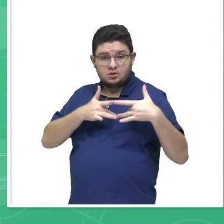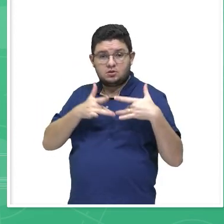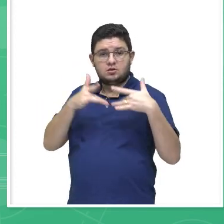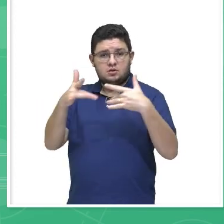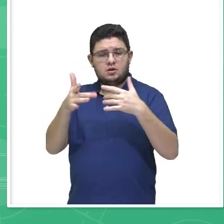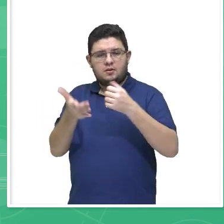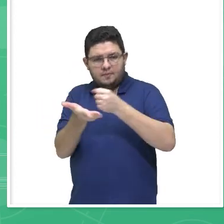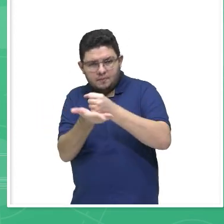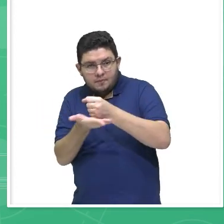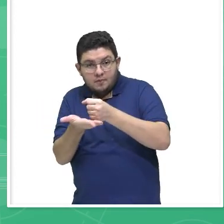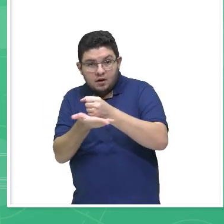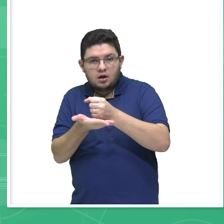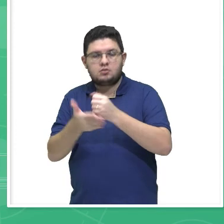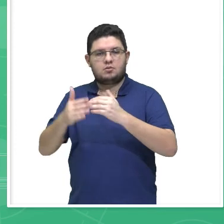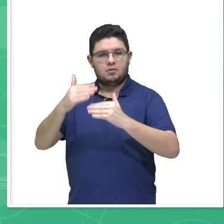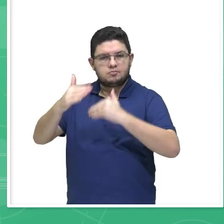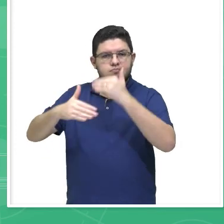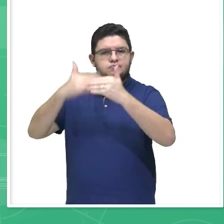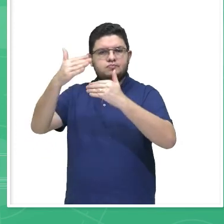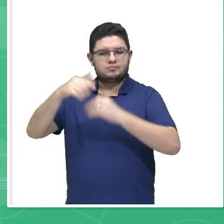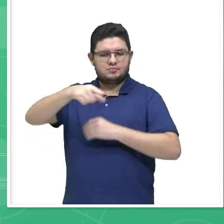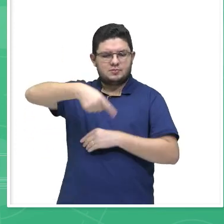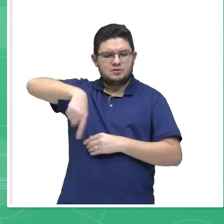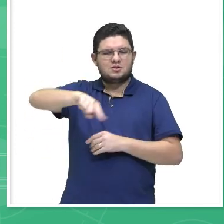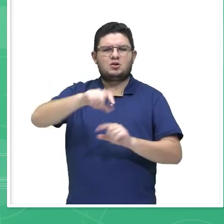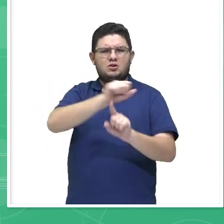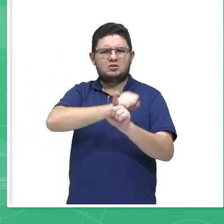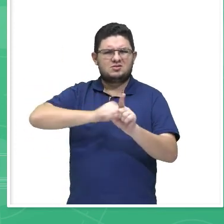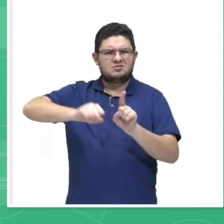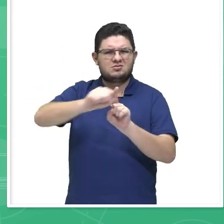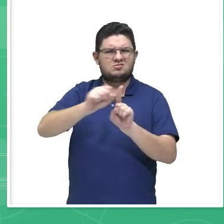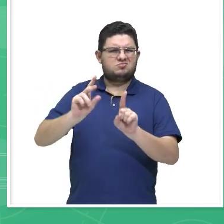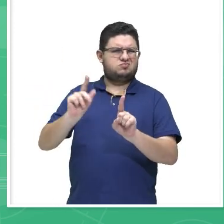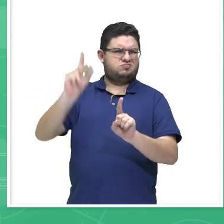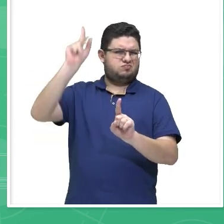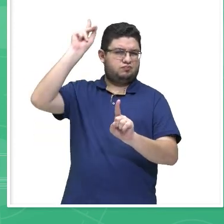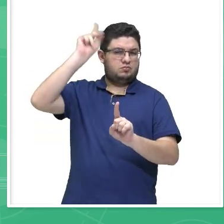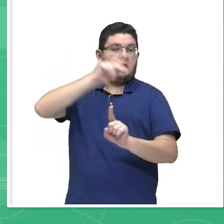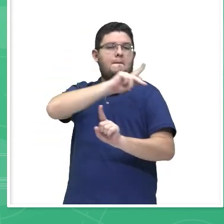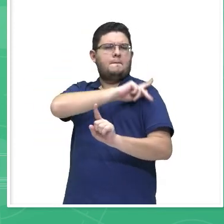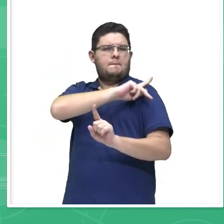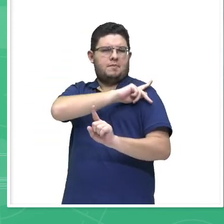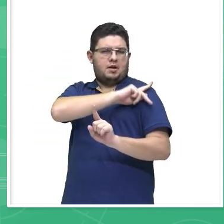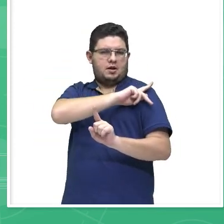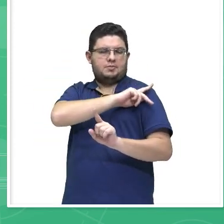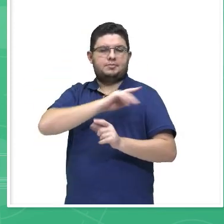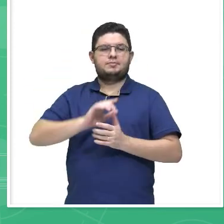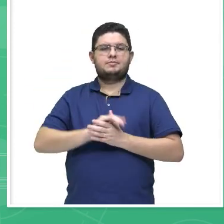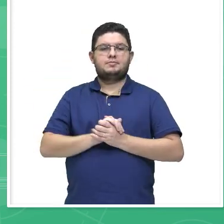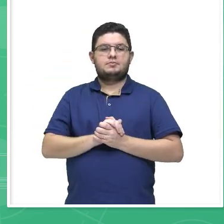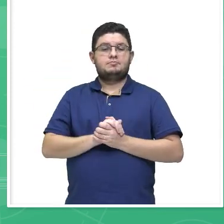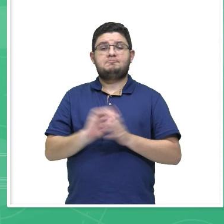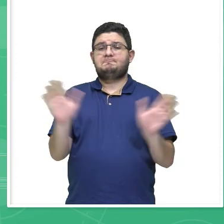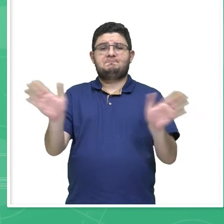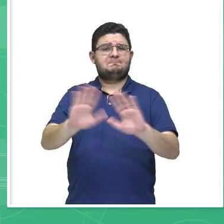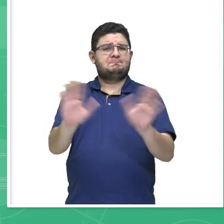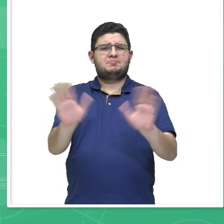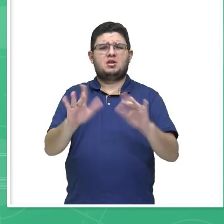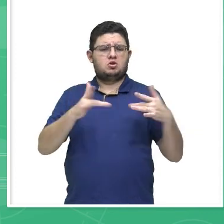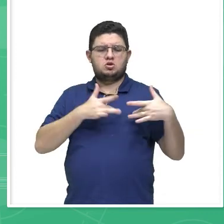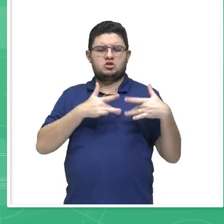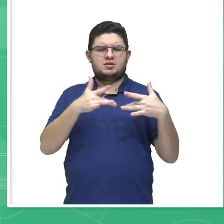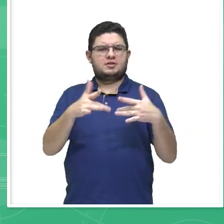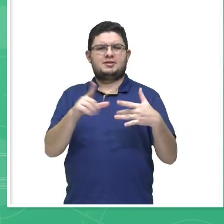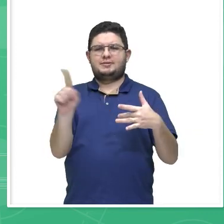de crescimento das sociedades desde a pré-história. Não. Não existe solidariedade,